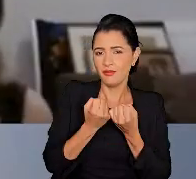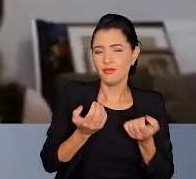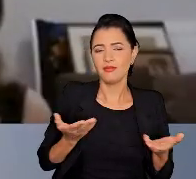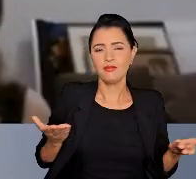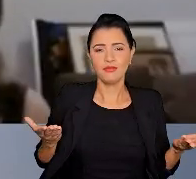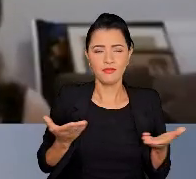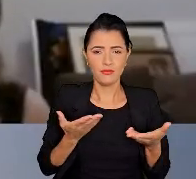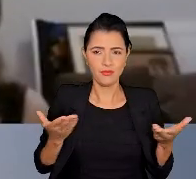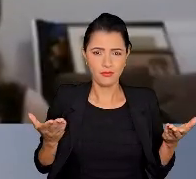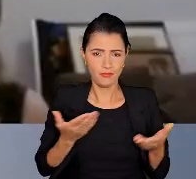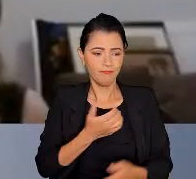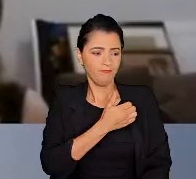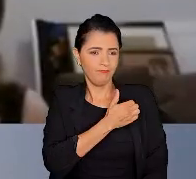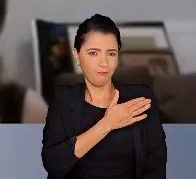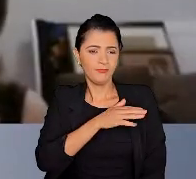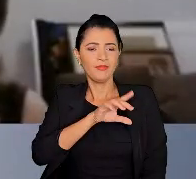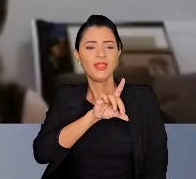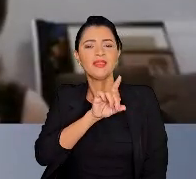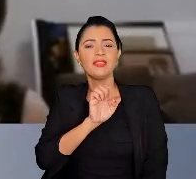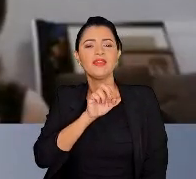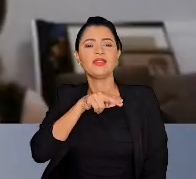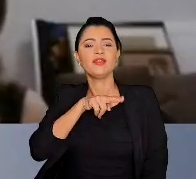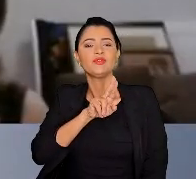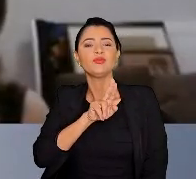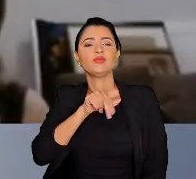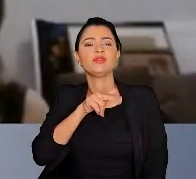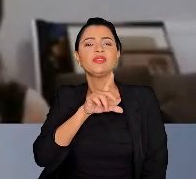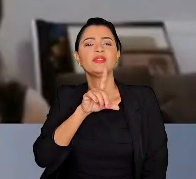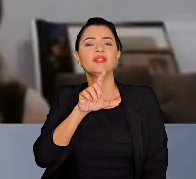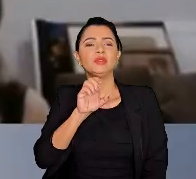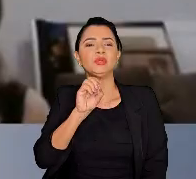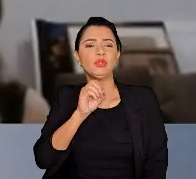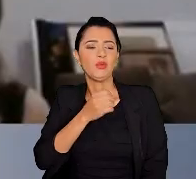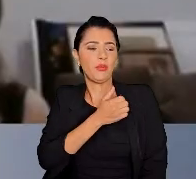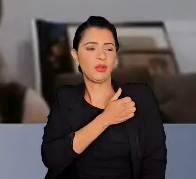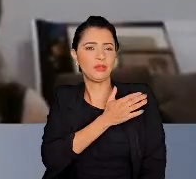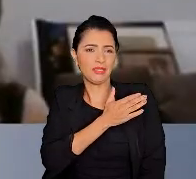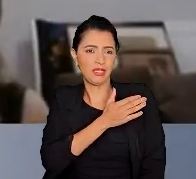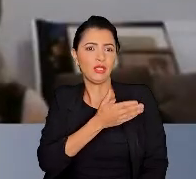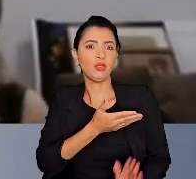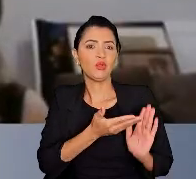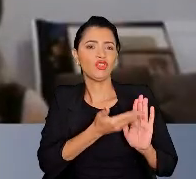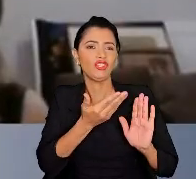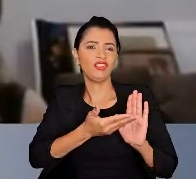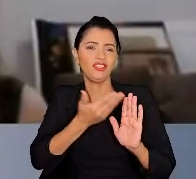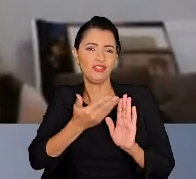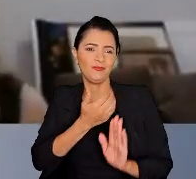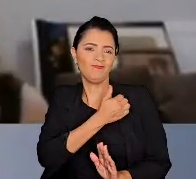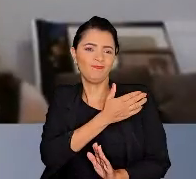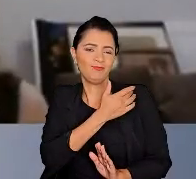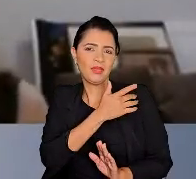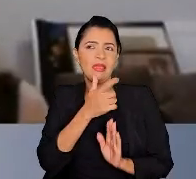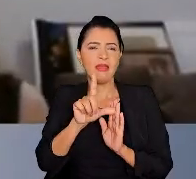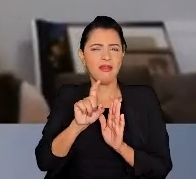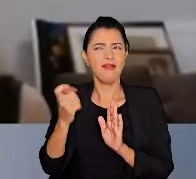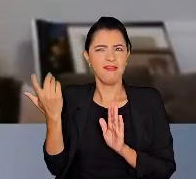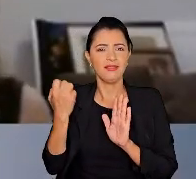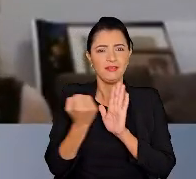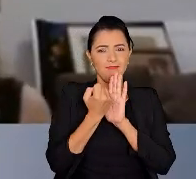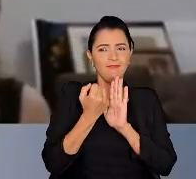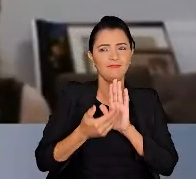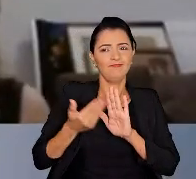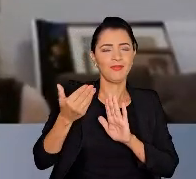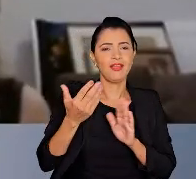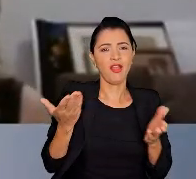Desnudando. Nós tivemos, primeiramente, o Desnudando Estereótipos e agora estamos